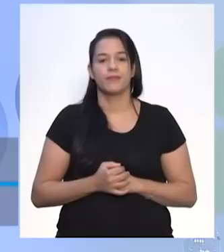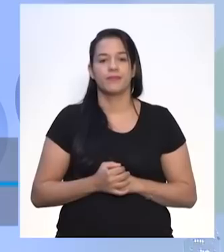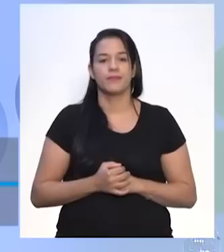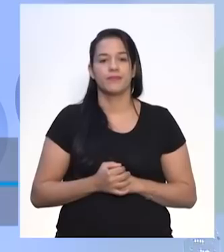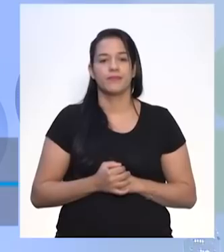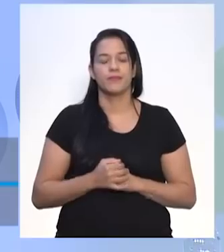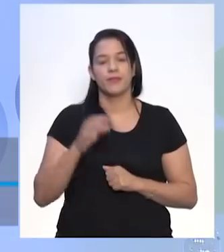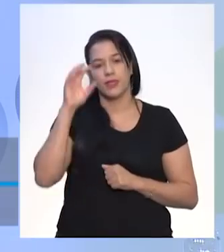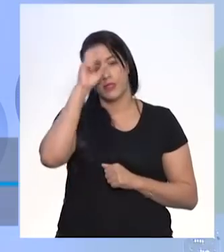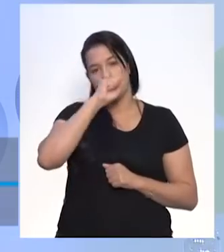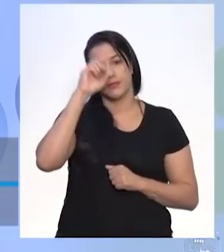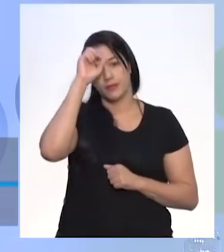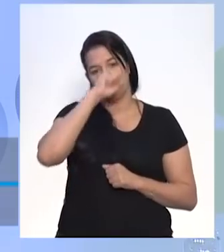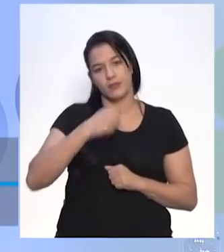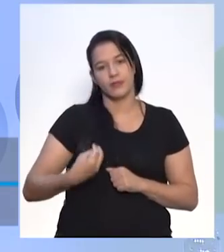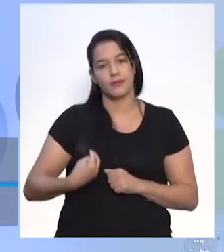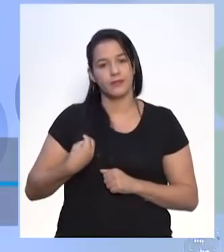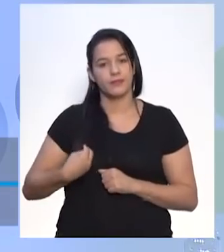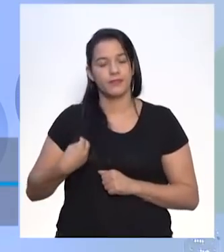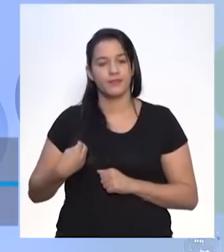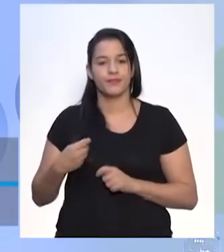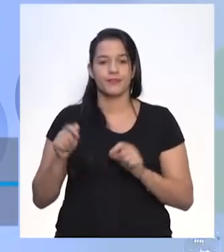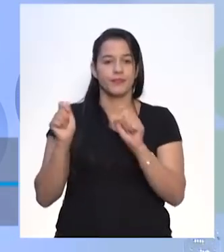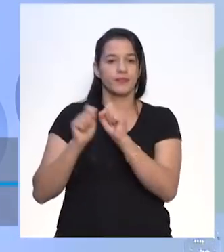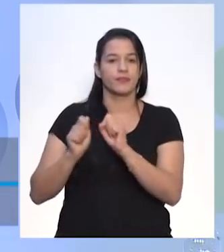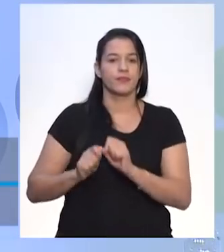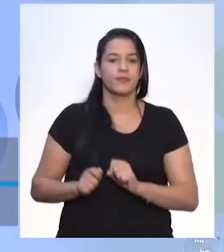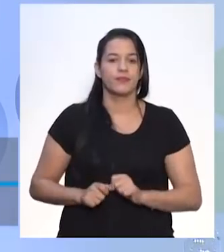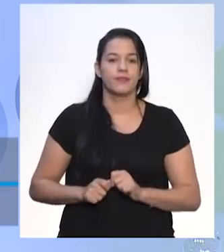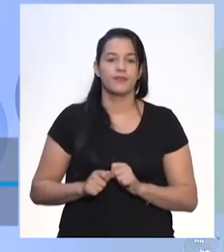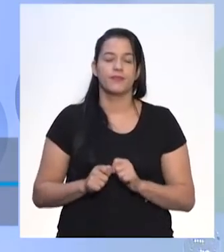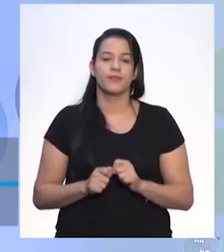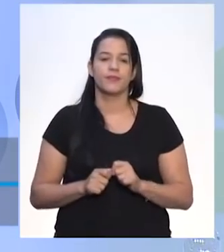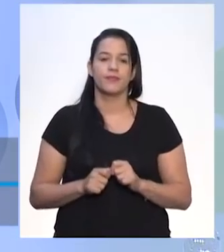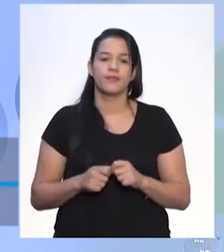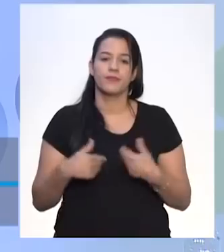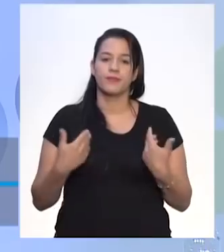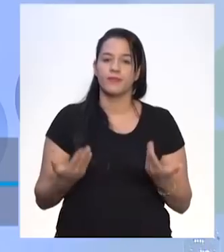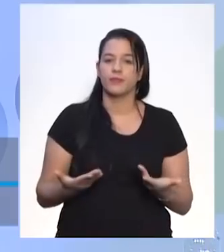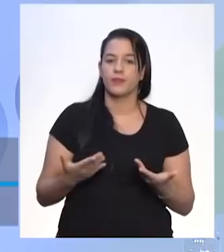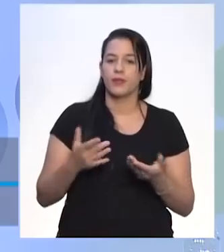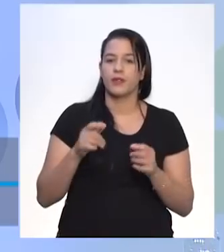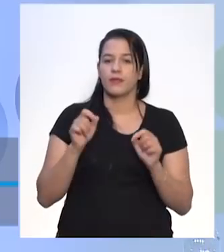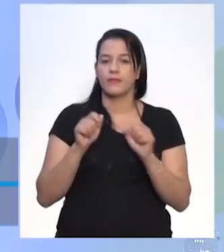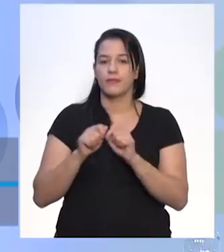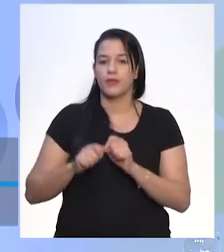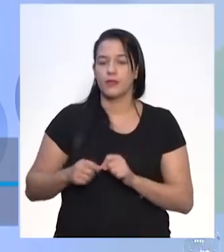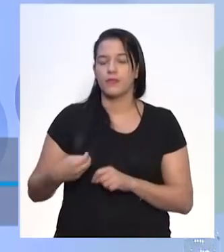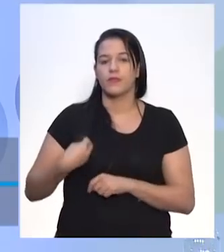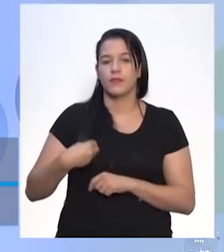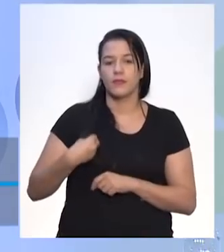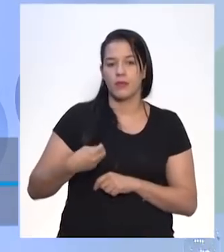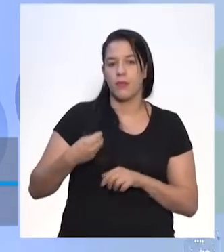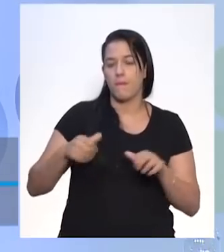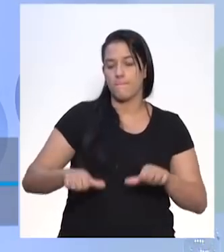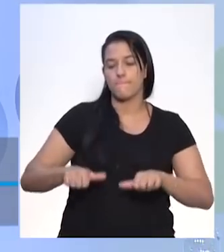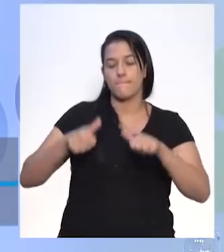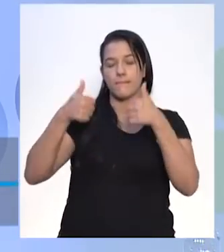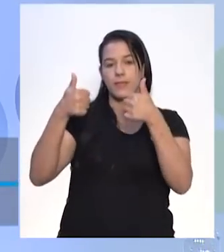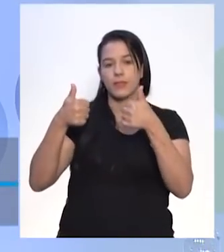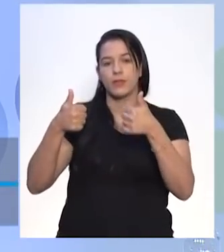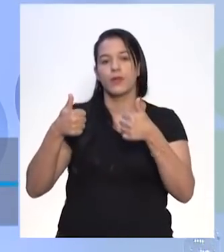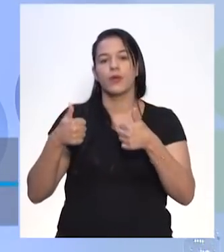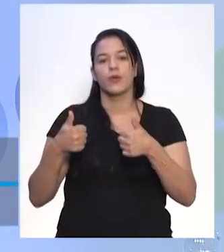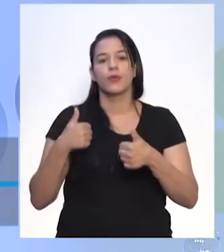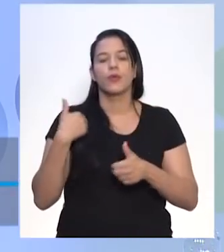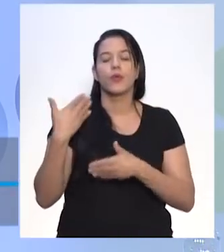do aprender a conviver, né? Então, assim, o que será que a Duda pretende fazer para conviver um pouco melhor